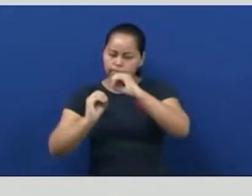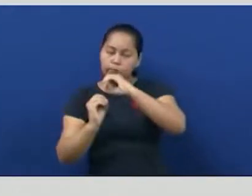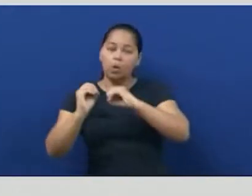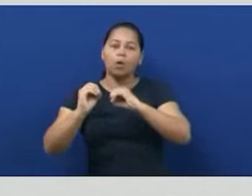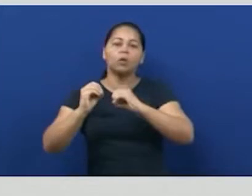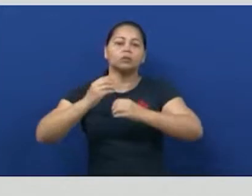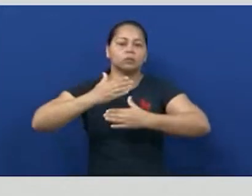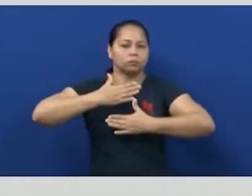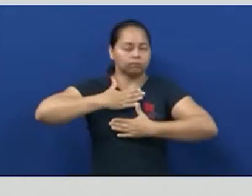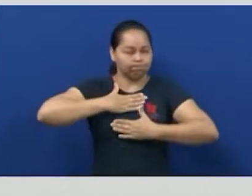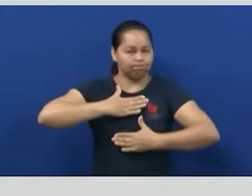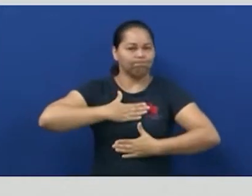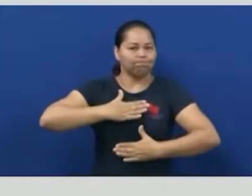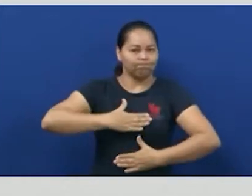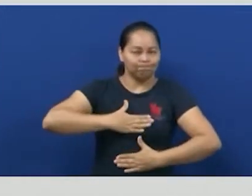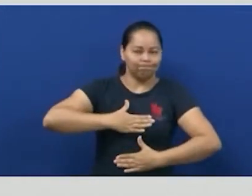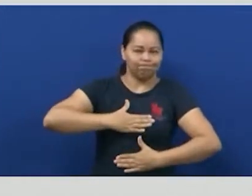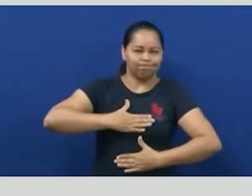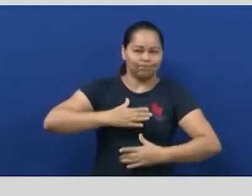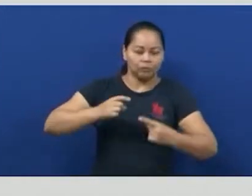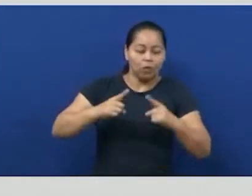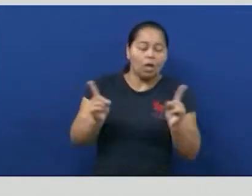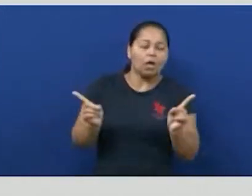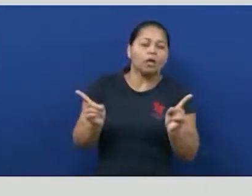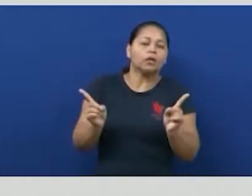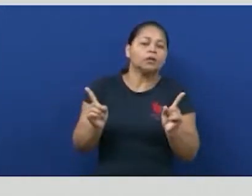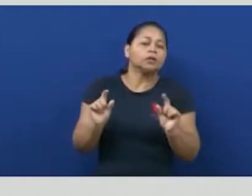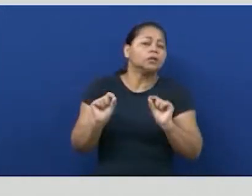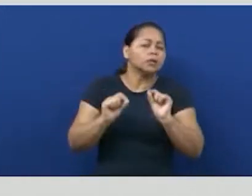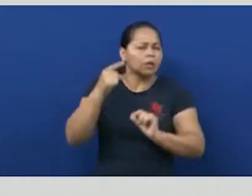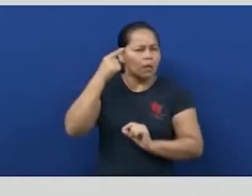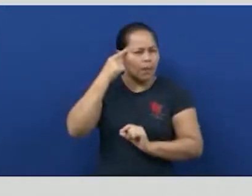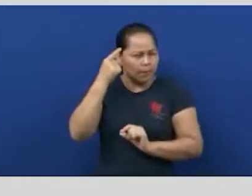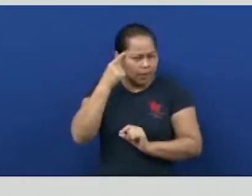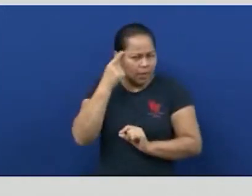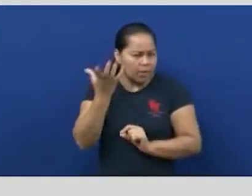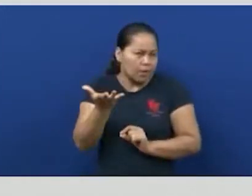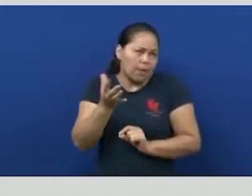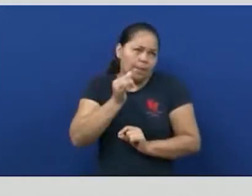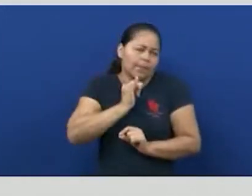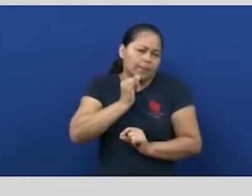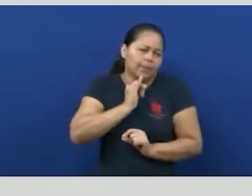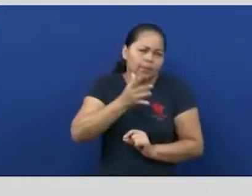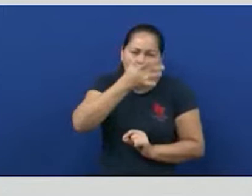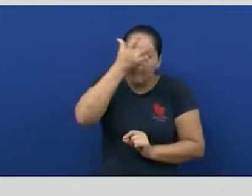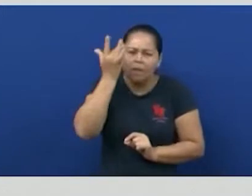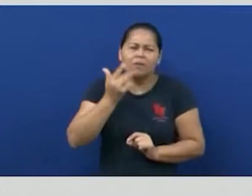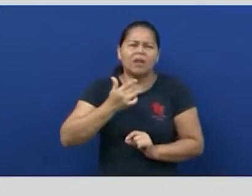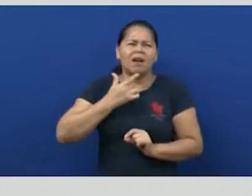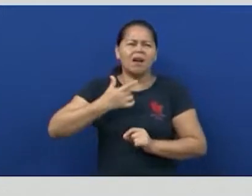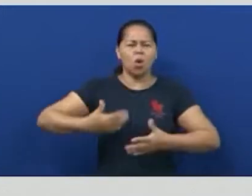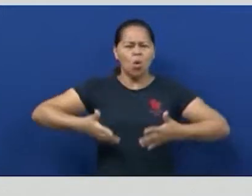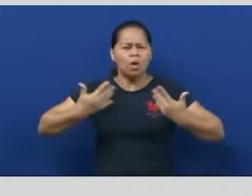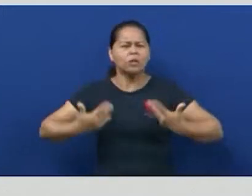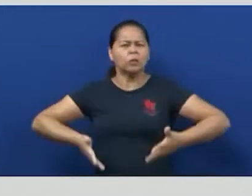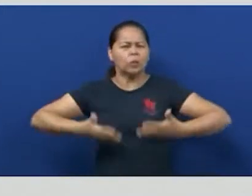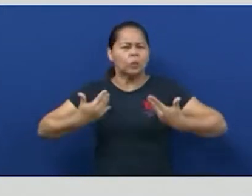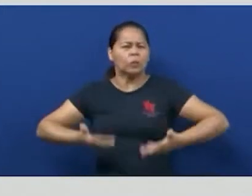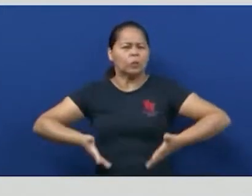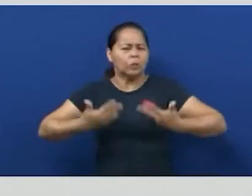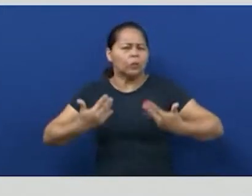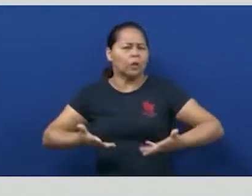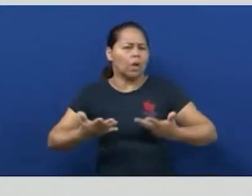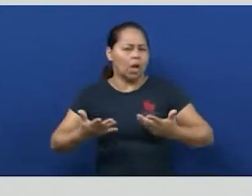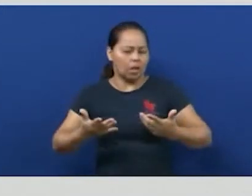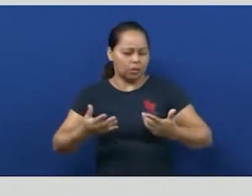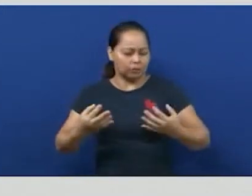corpo. Ao contrário de que se pensa que quando a gente fala, eu estou com calor,